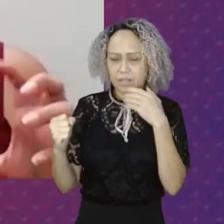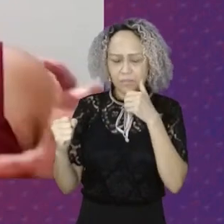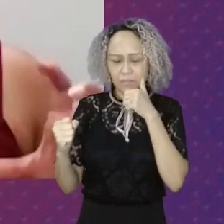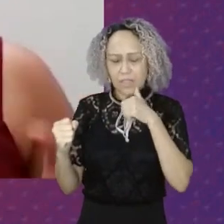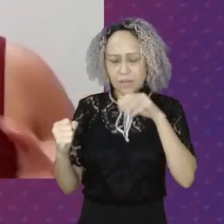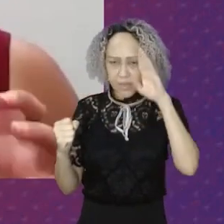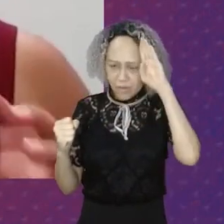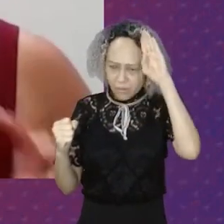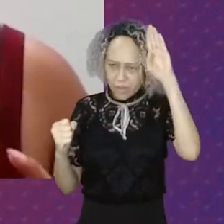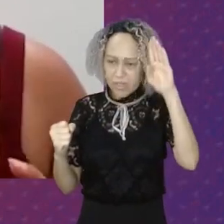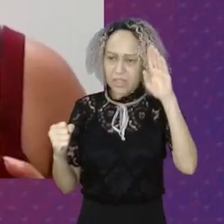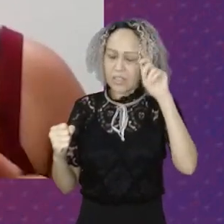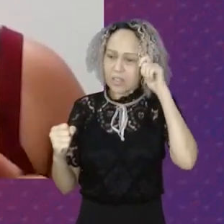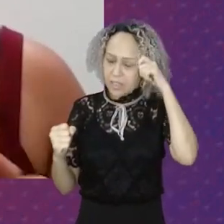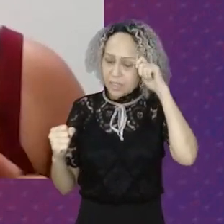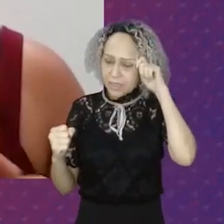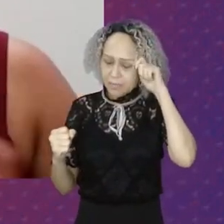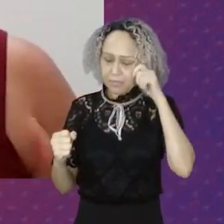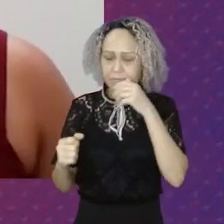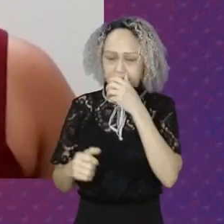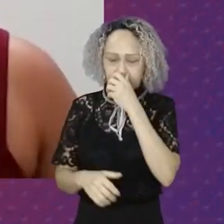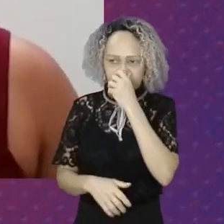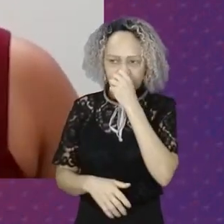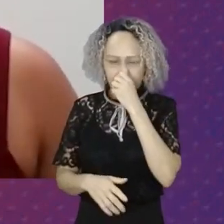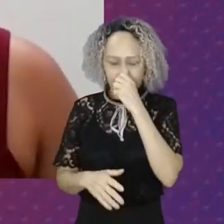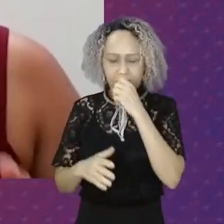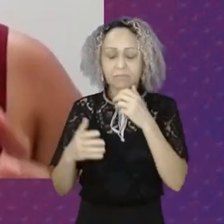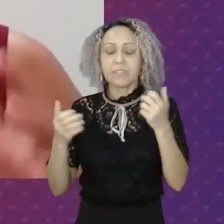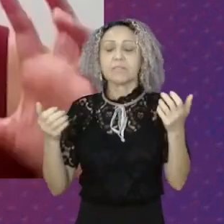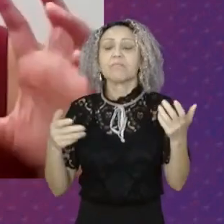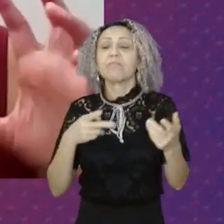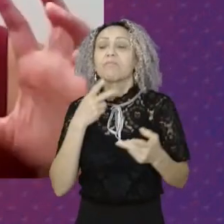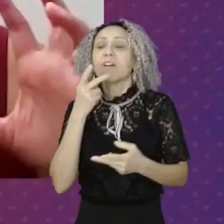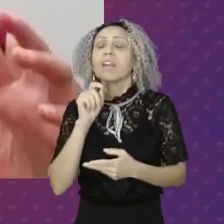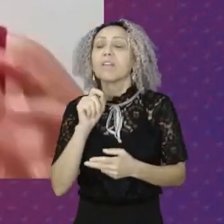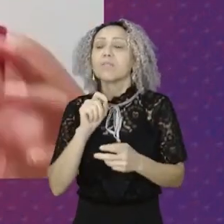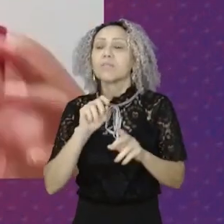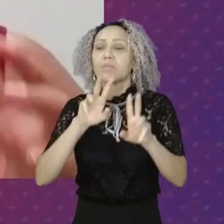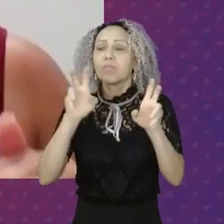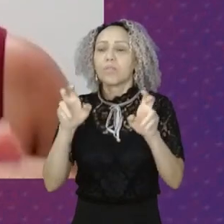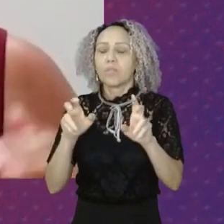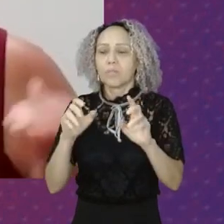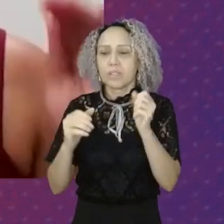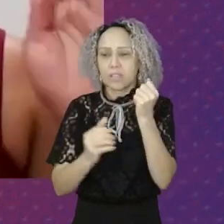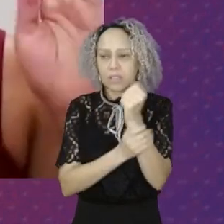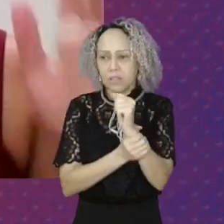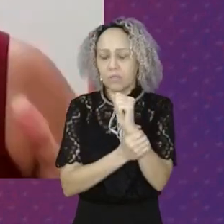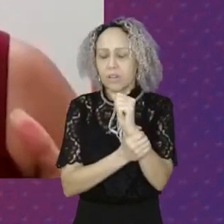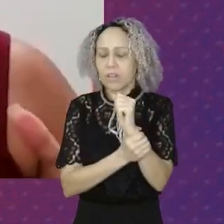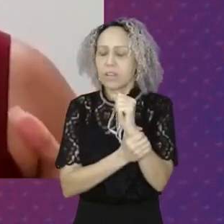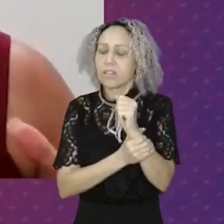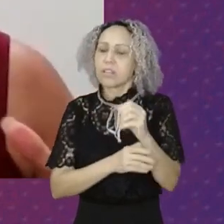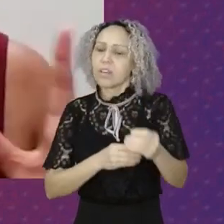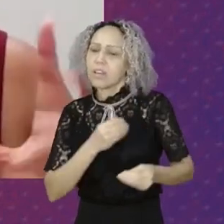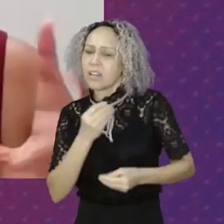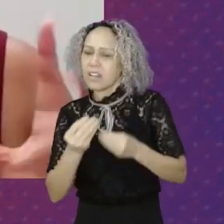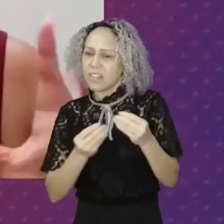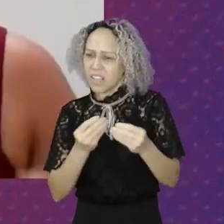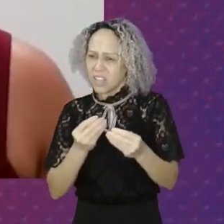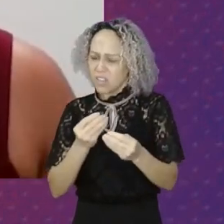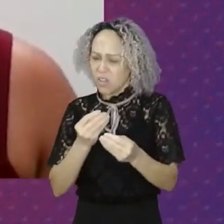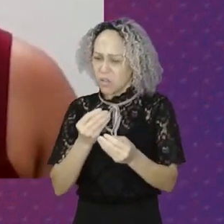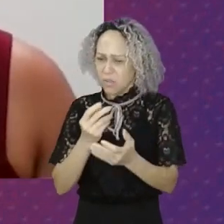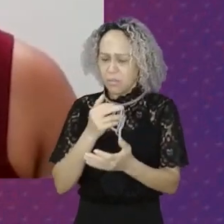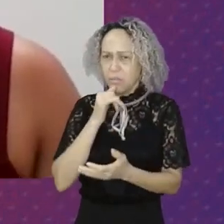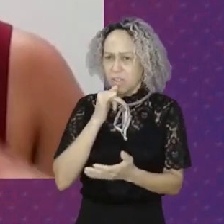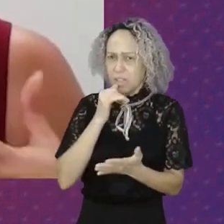Então, falar sobre segurança, no Brasil não pode estar relacionado apenas a essa noção da manutenção da ordem,